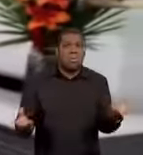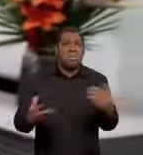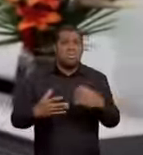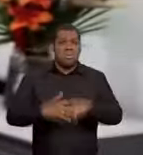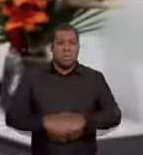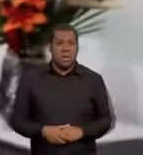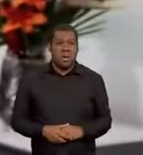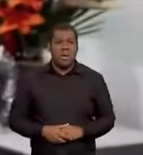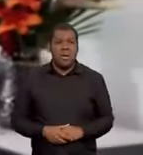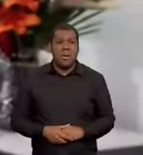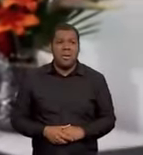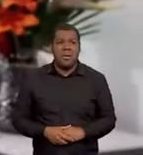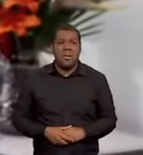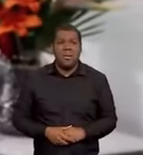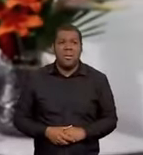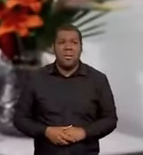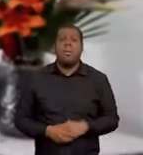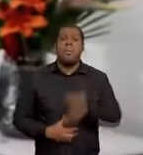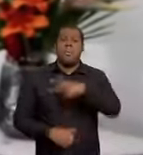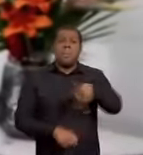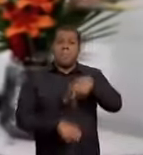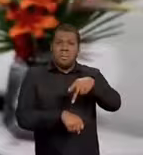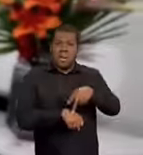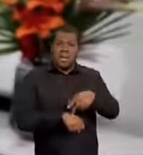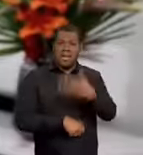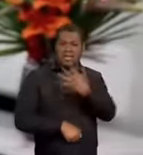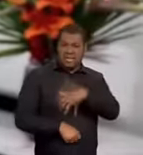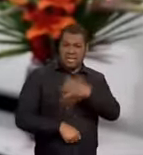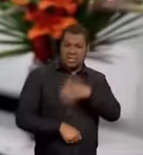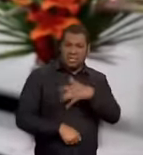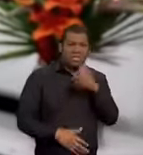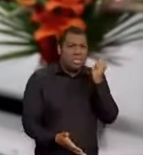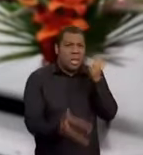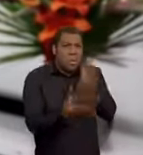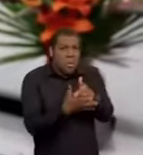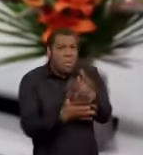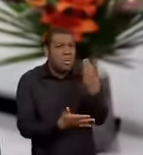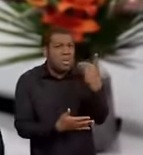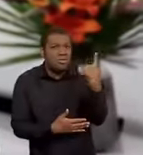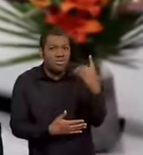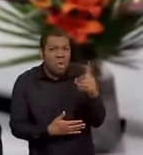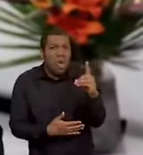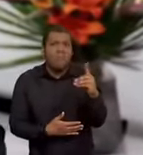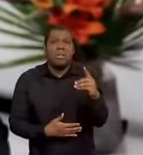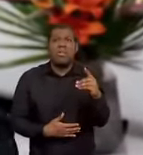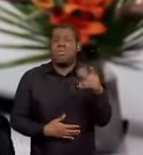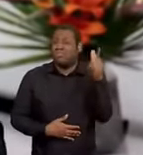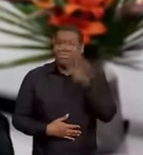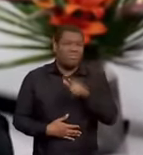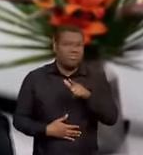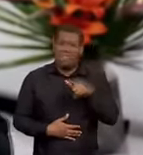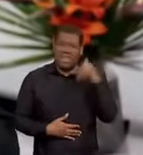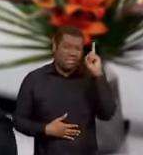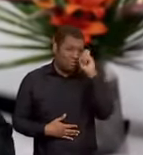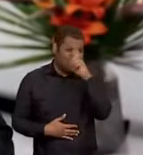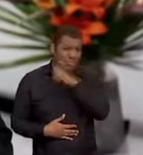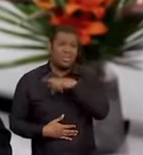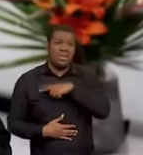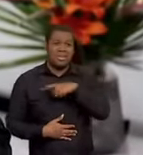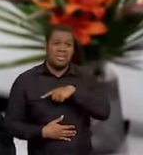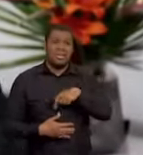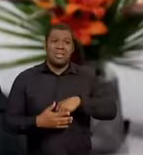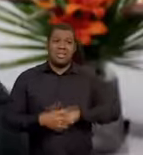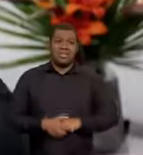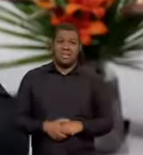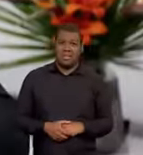como a Argentina que não pode comprar dólar agora. Está numa situação muito difícil, porque não tem dólar. Ora, para vender para o Brasil, não deveria precisar de